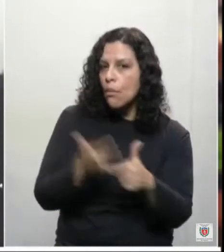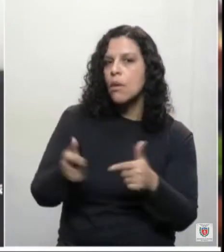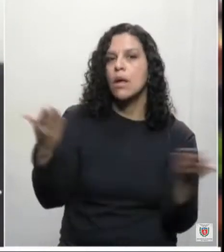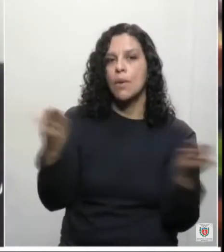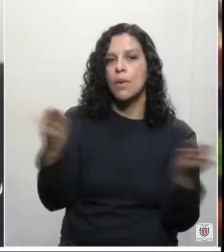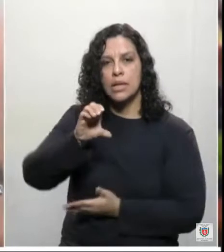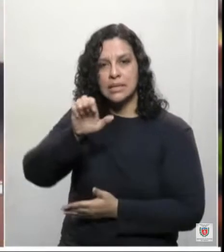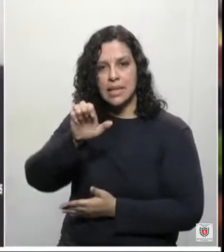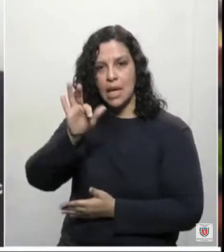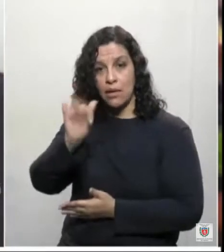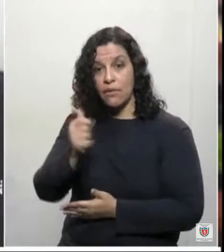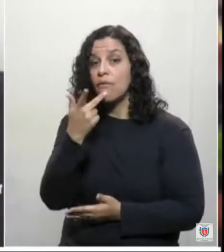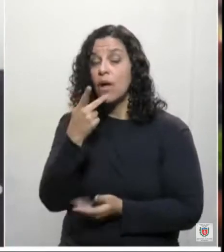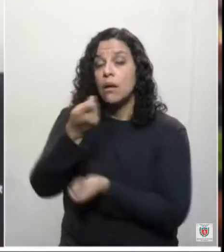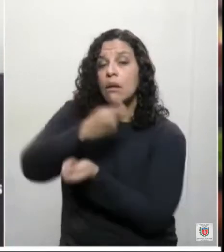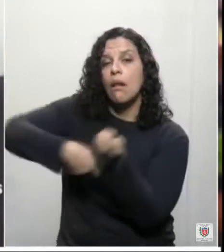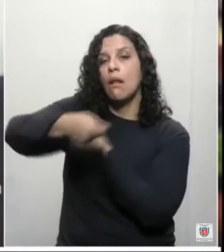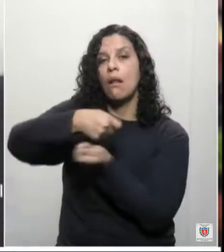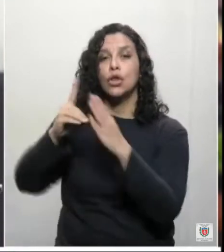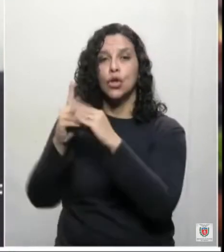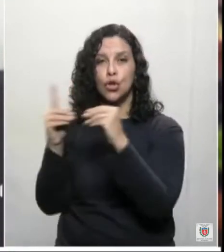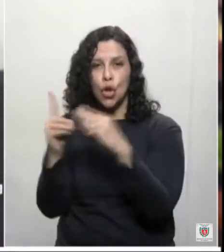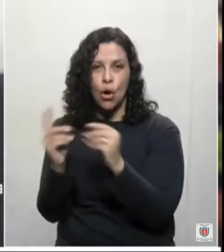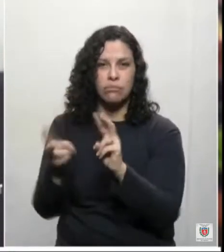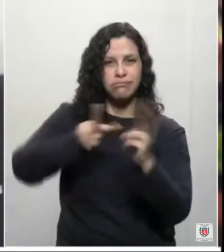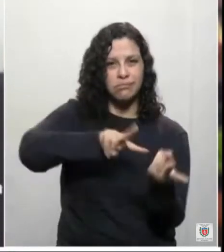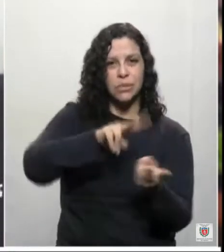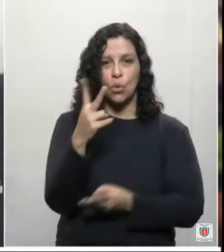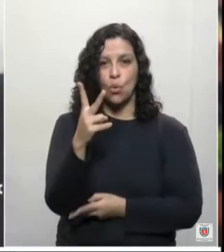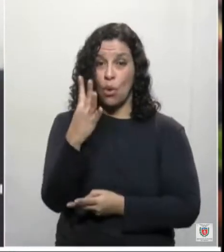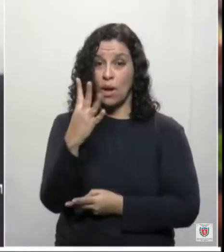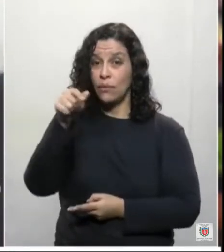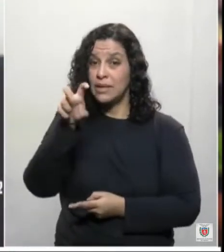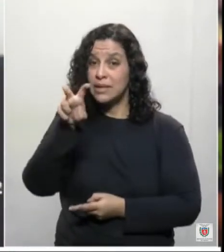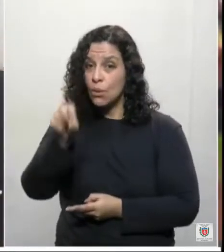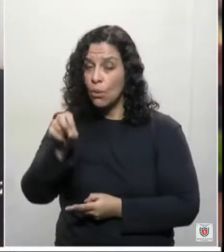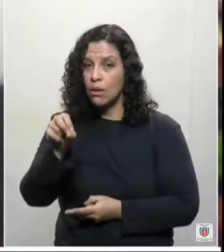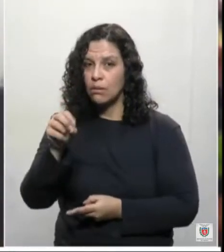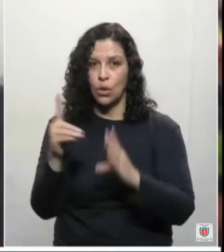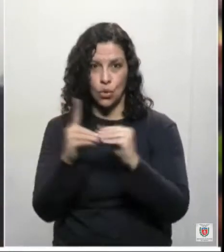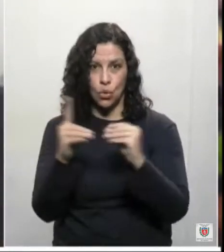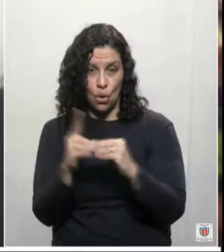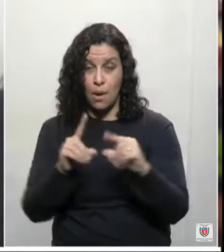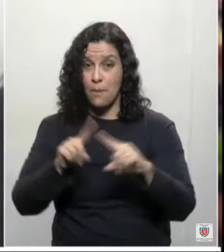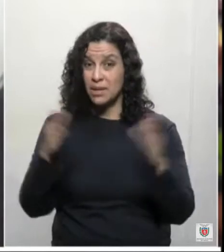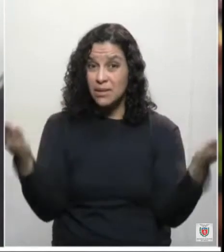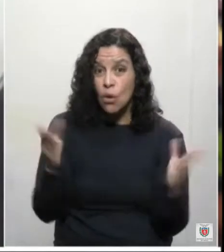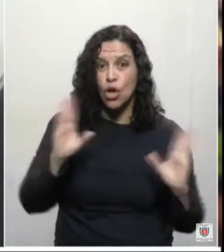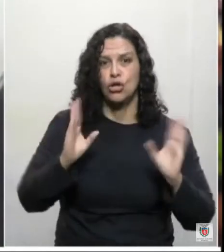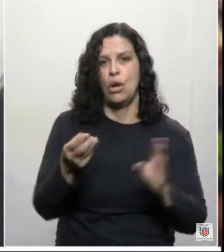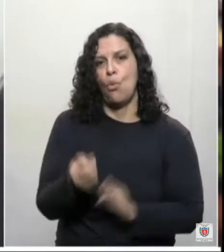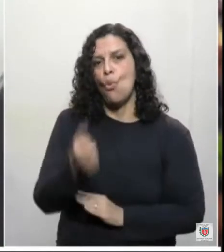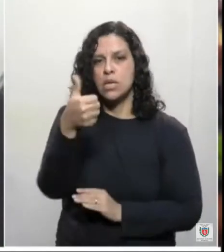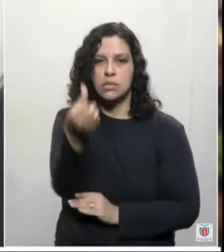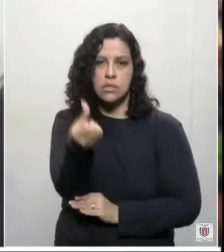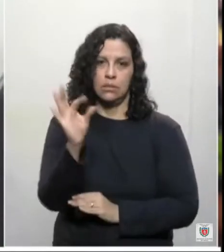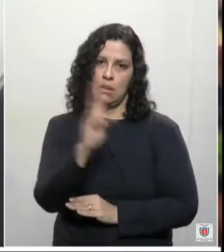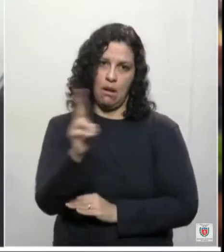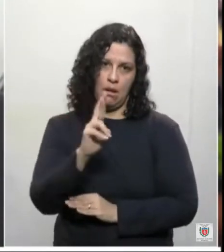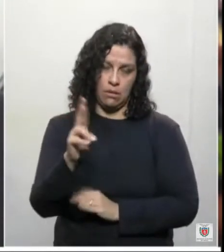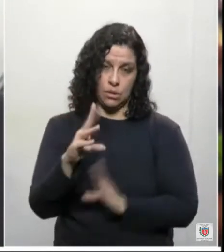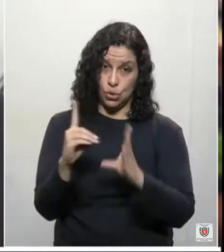respeito à consideração da taxa de câmbio de R$ 4,50 sobre o dólar, quando ele já está beirando quase R$ 6.